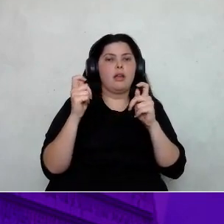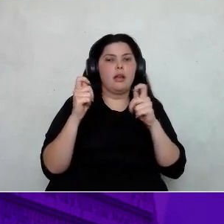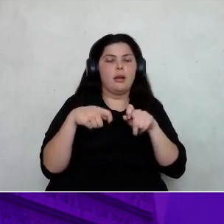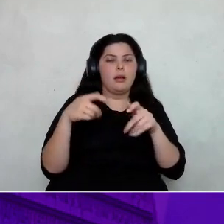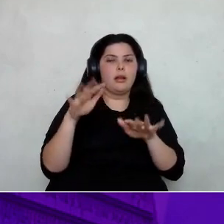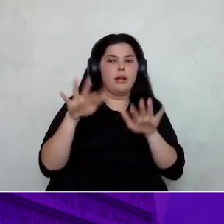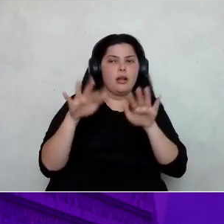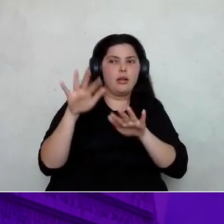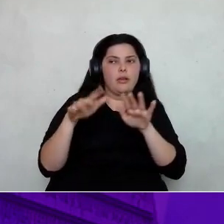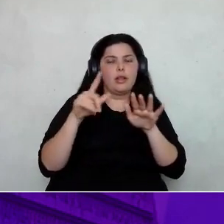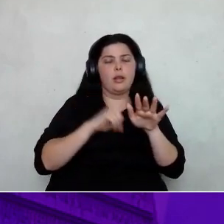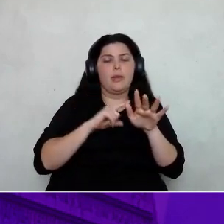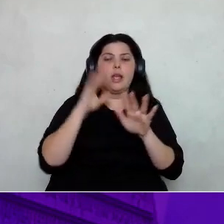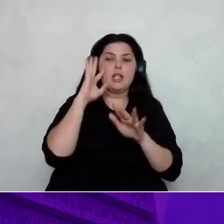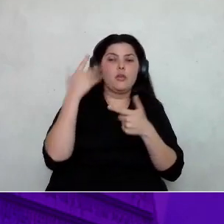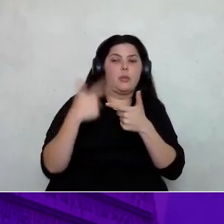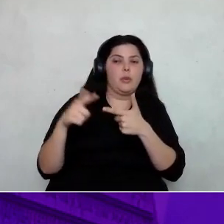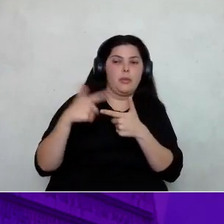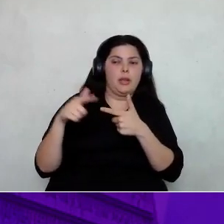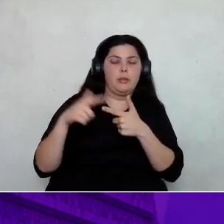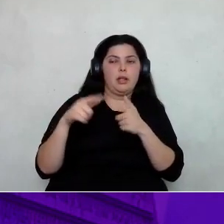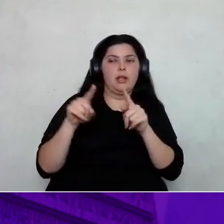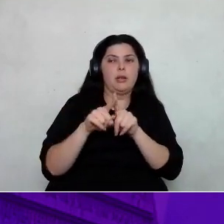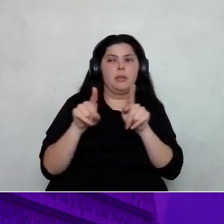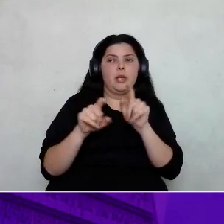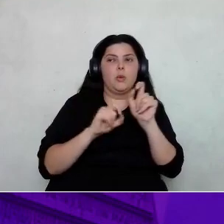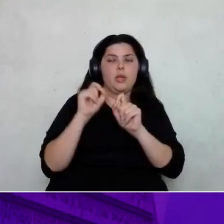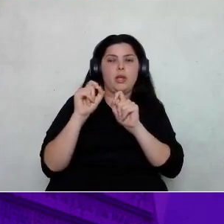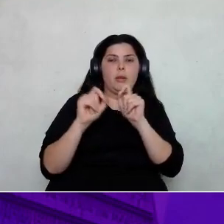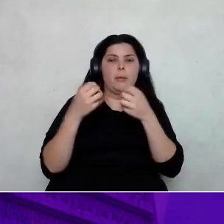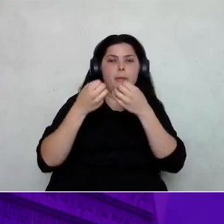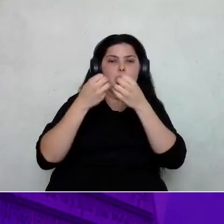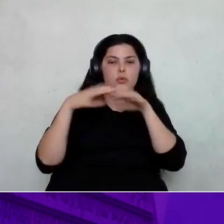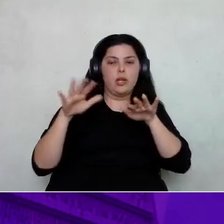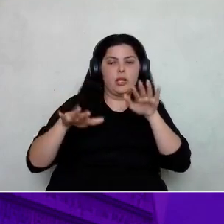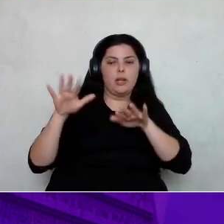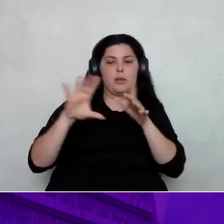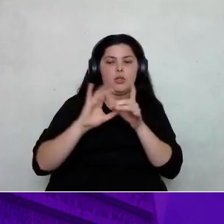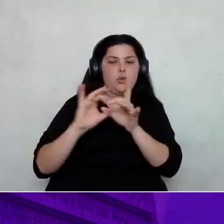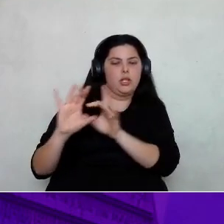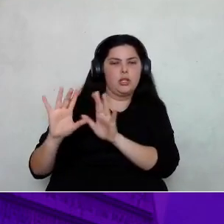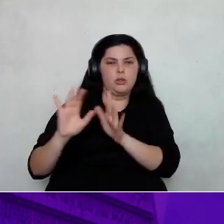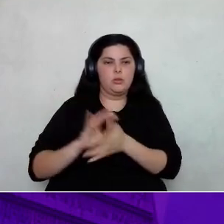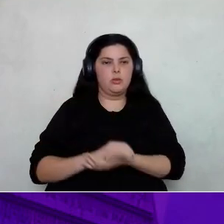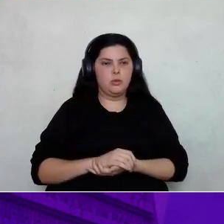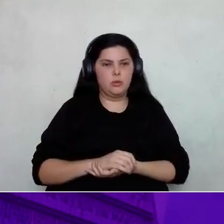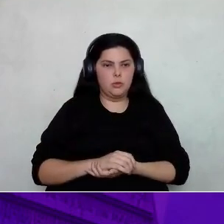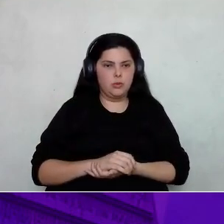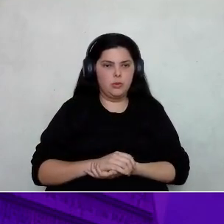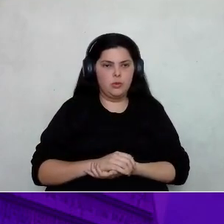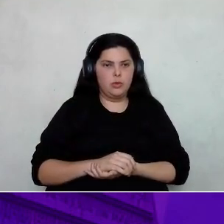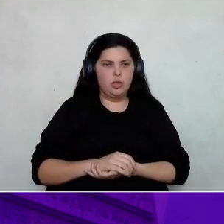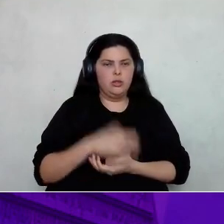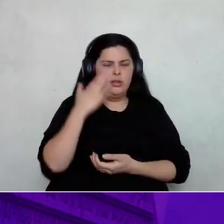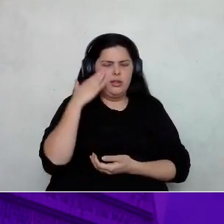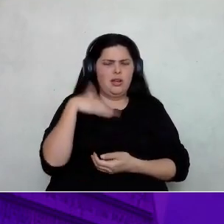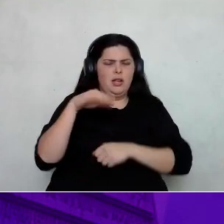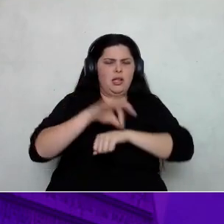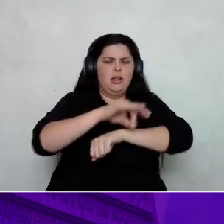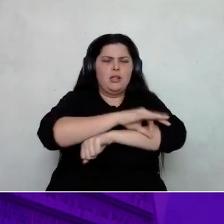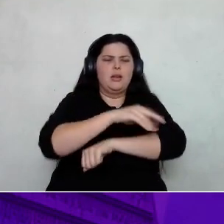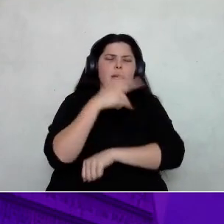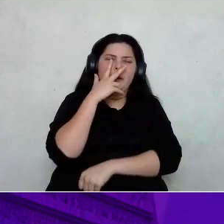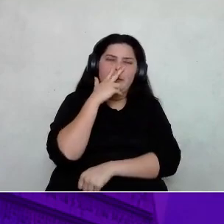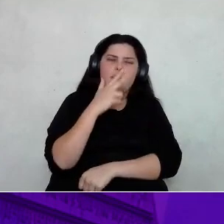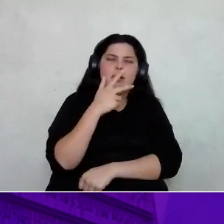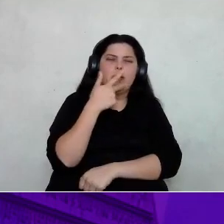resolve problemas, mas ela também pode causar problemas dependendo do seu contexto. Eu sei que a área de arquitetura parece que a gente só fala